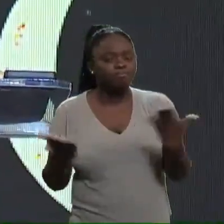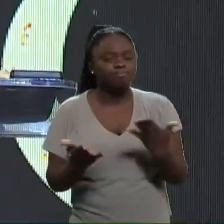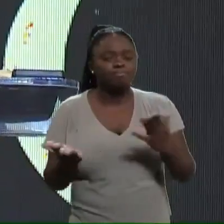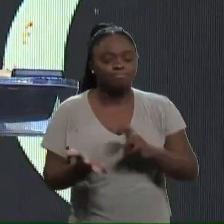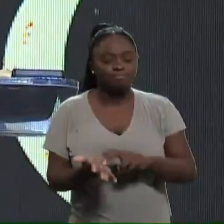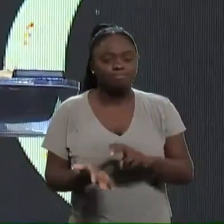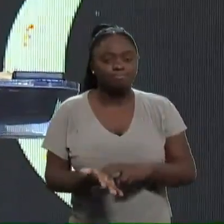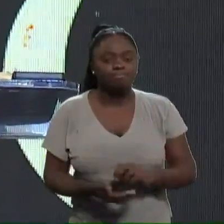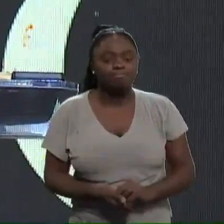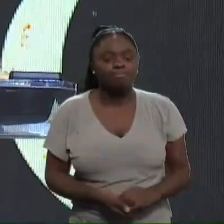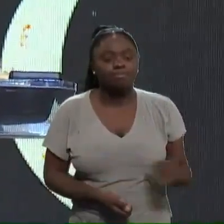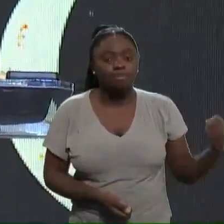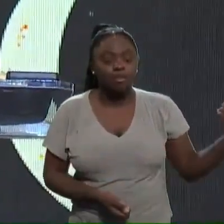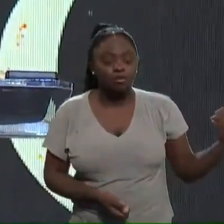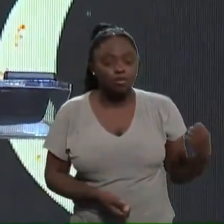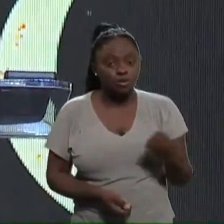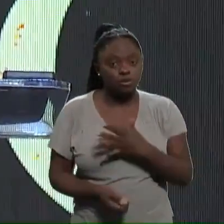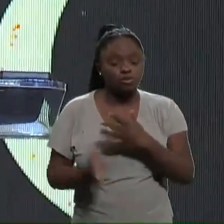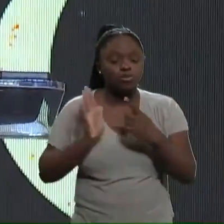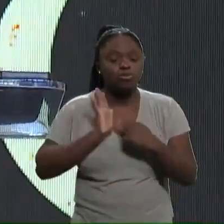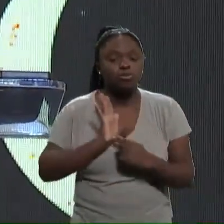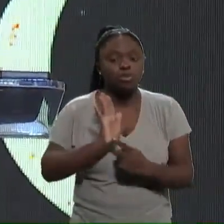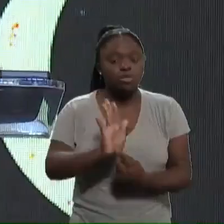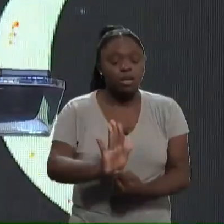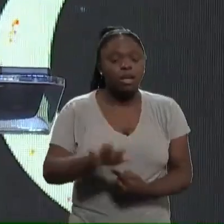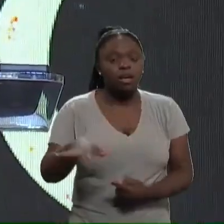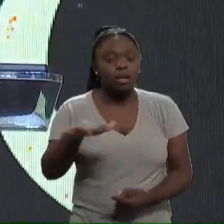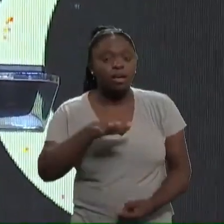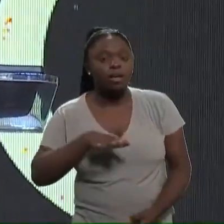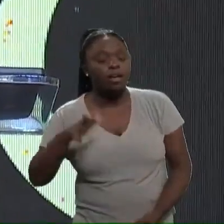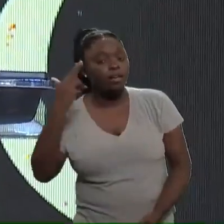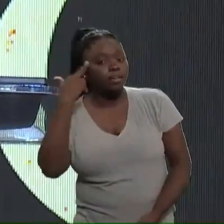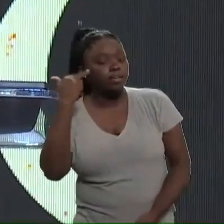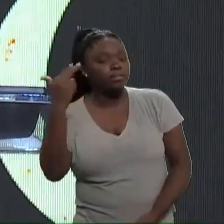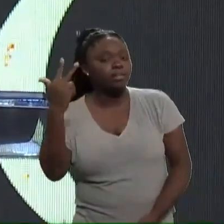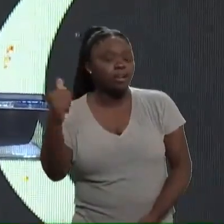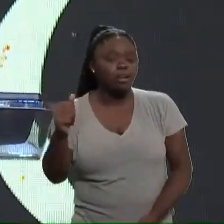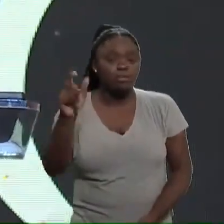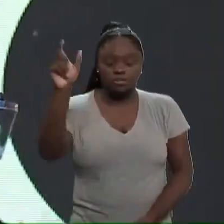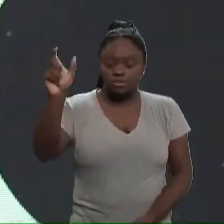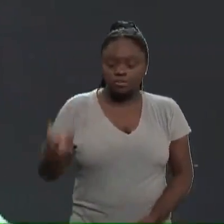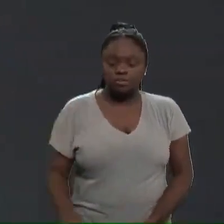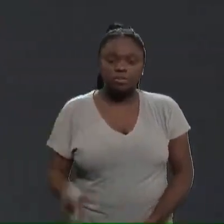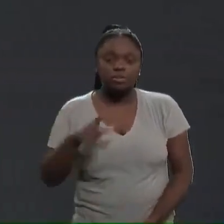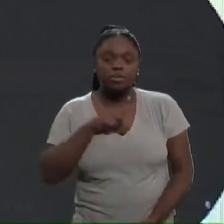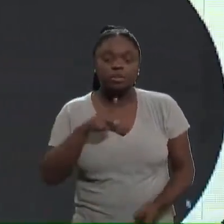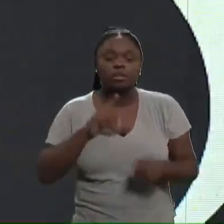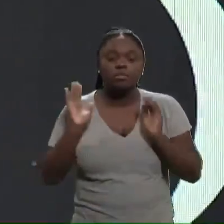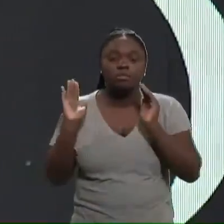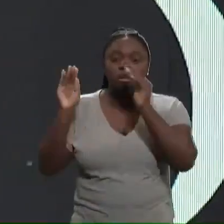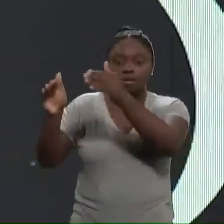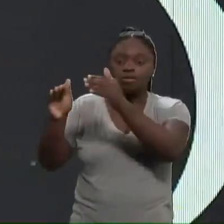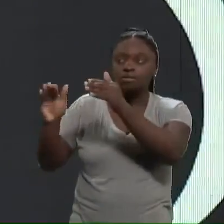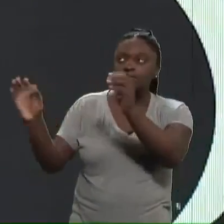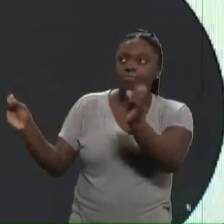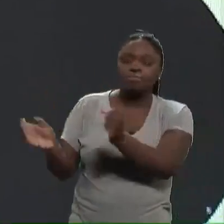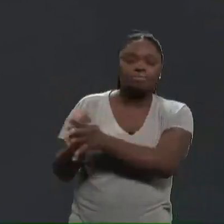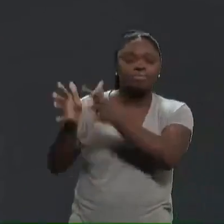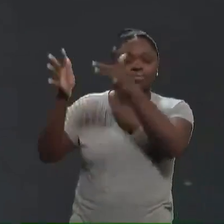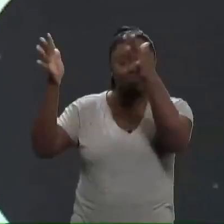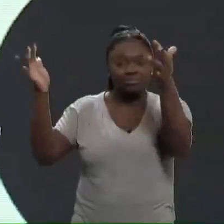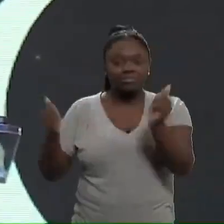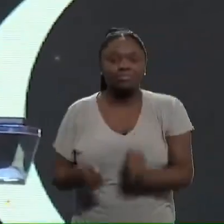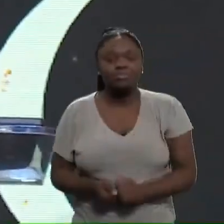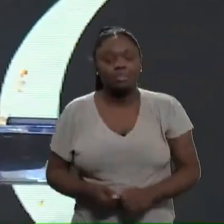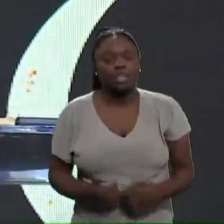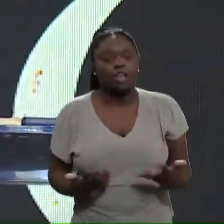O novo se manifestará no natural para quem tiver o olhar no sobrenatural. Vou falar de